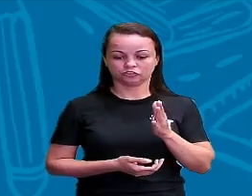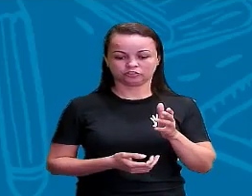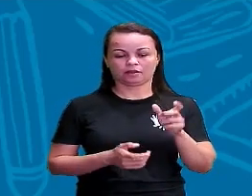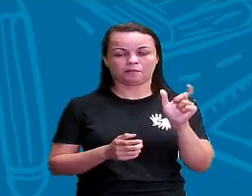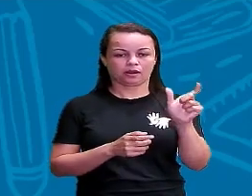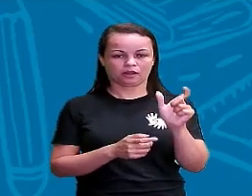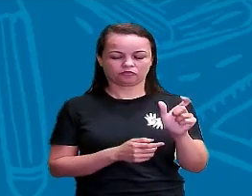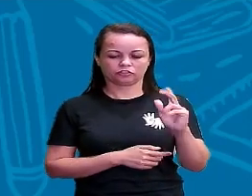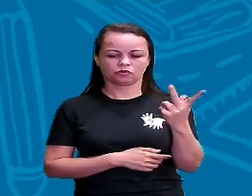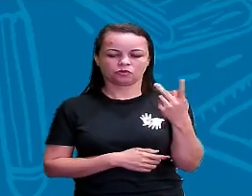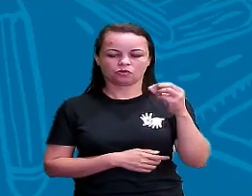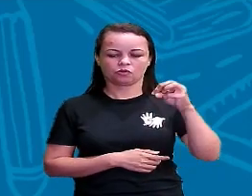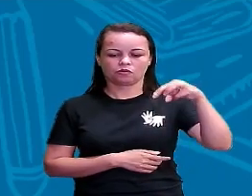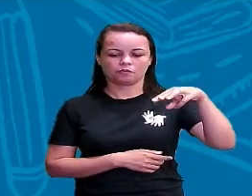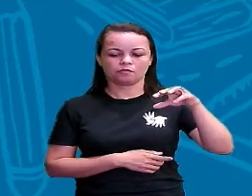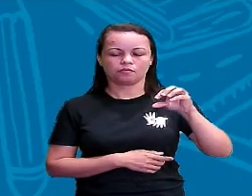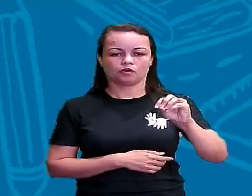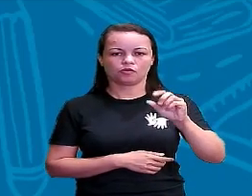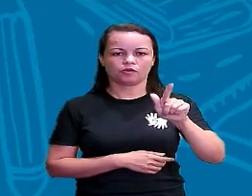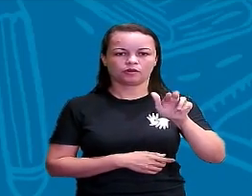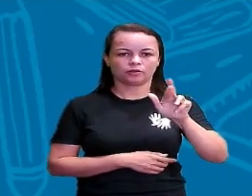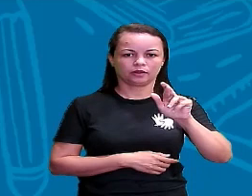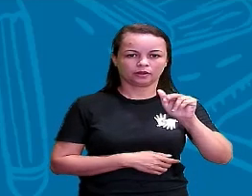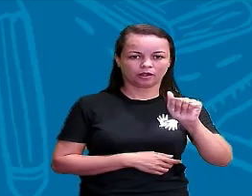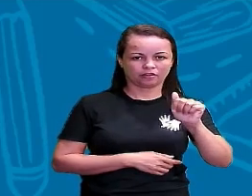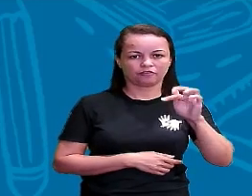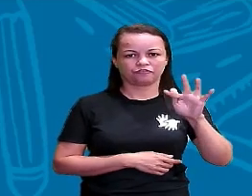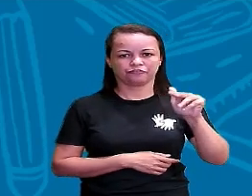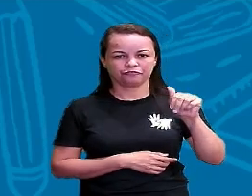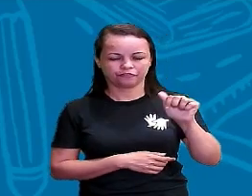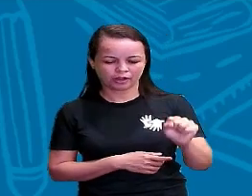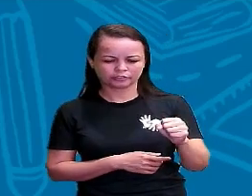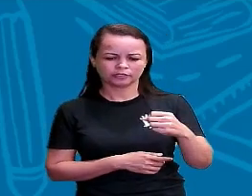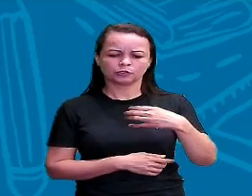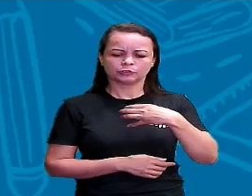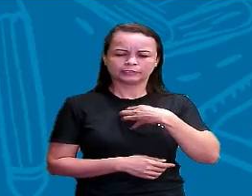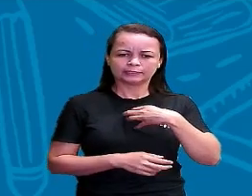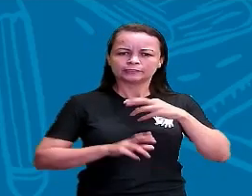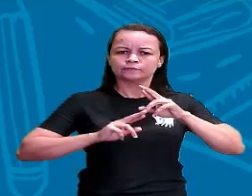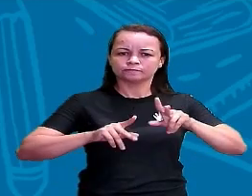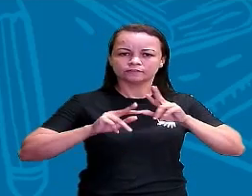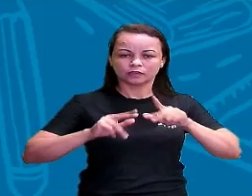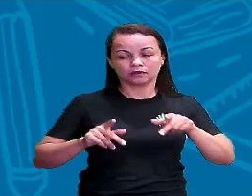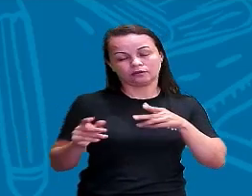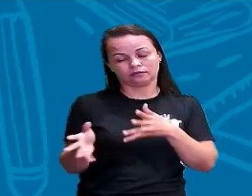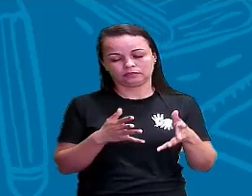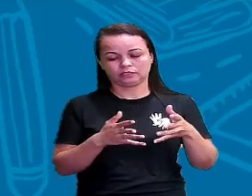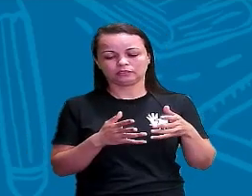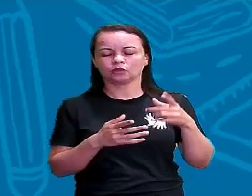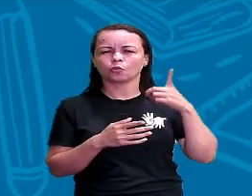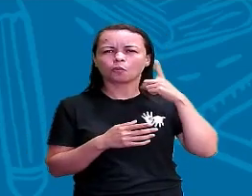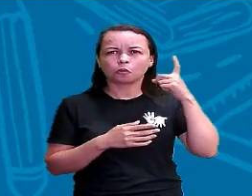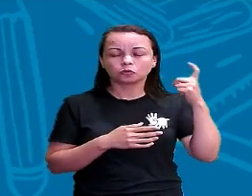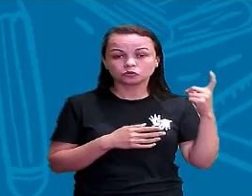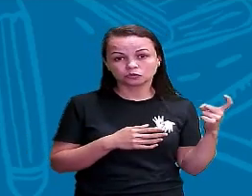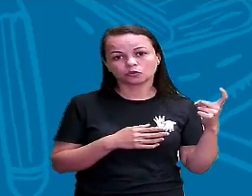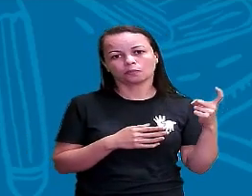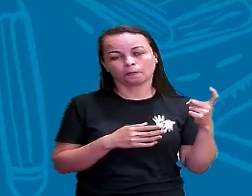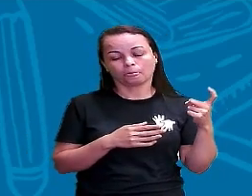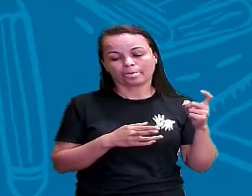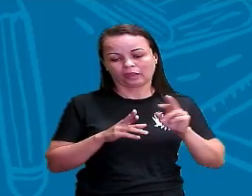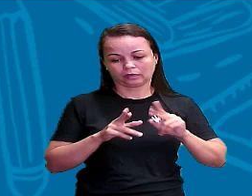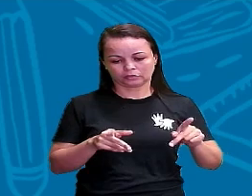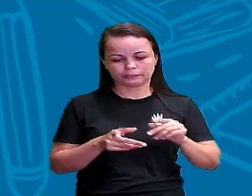elas são aquelas que possuem sentido diferente, assim como a sonoridade, o som, né?